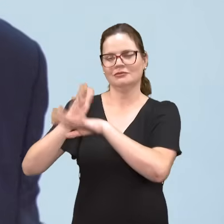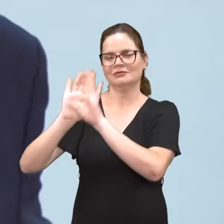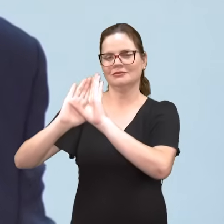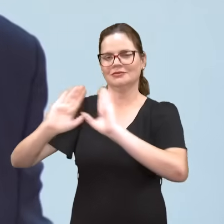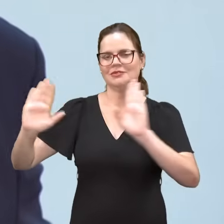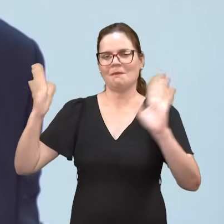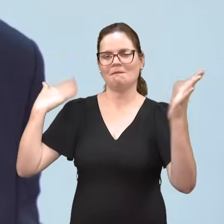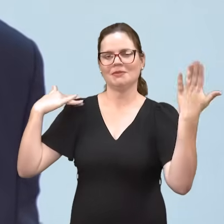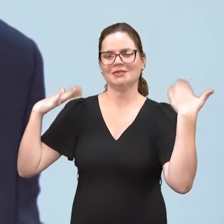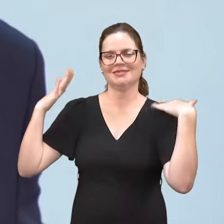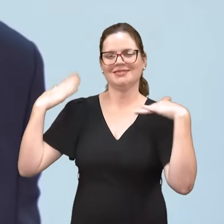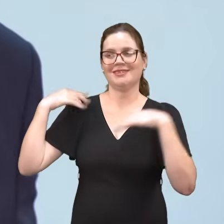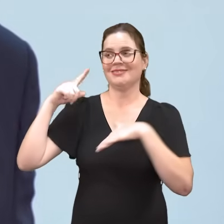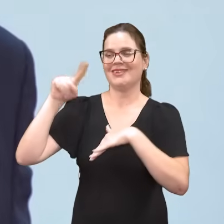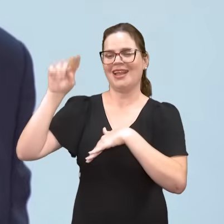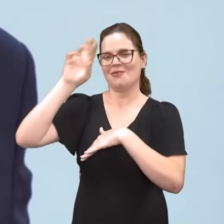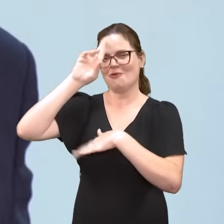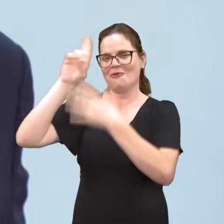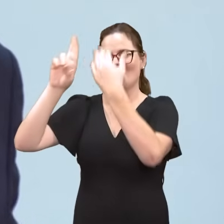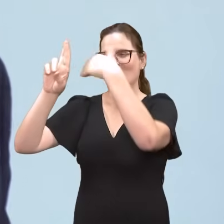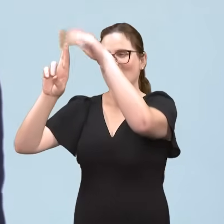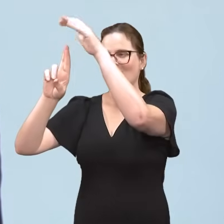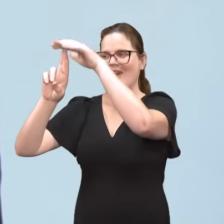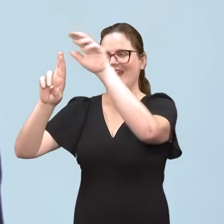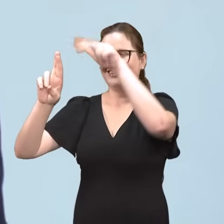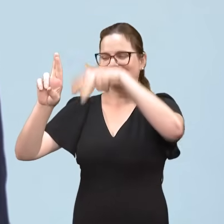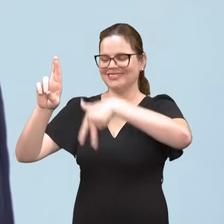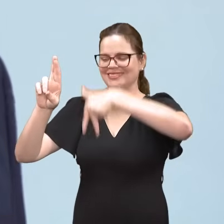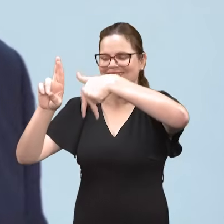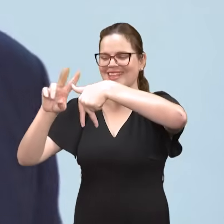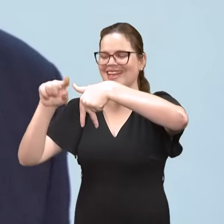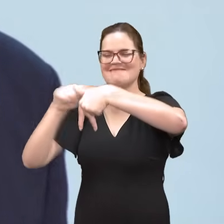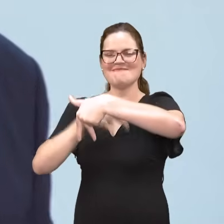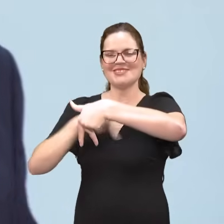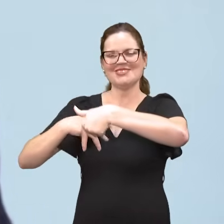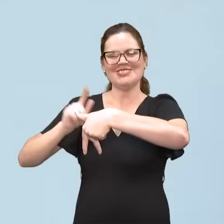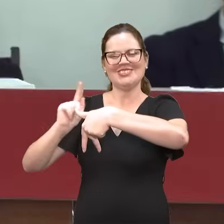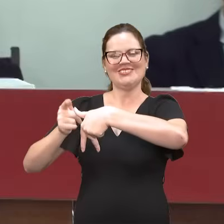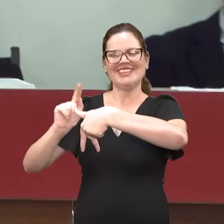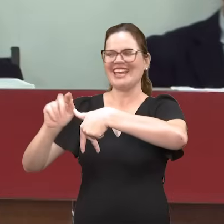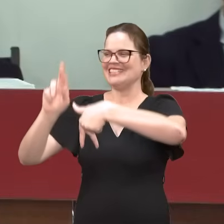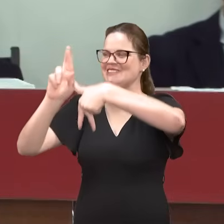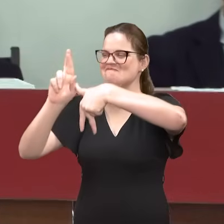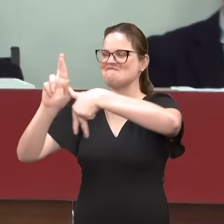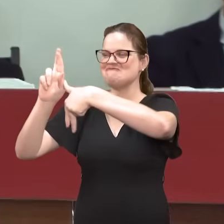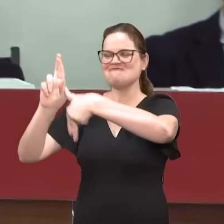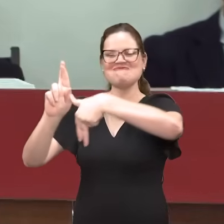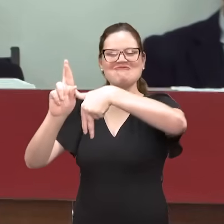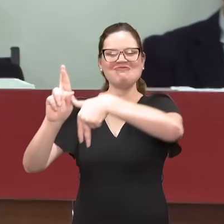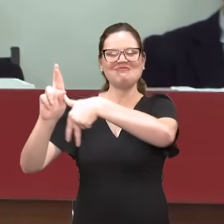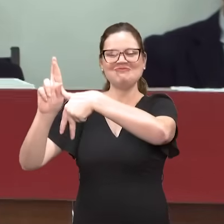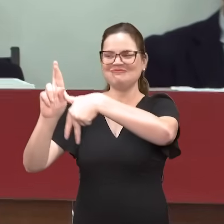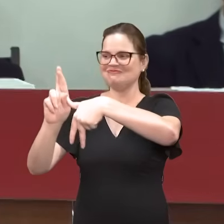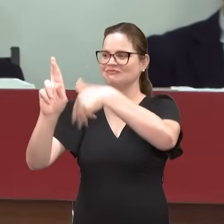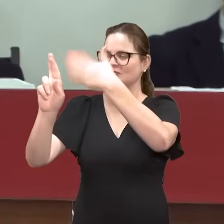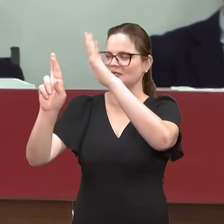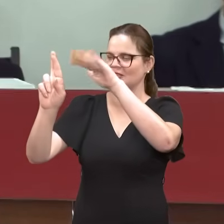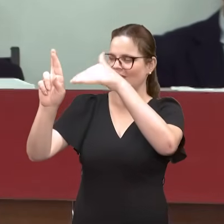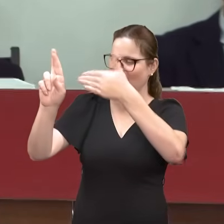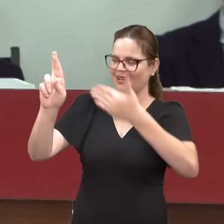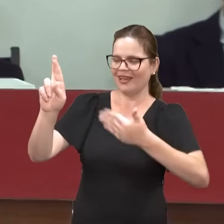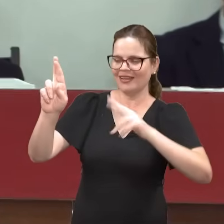passeando lá, com o Rei da Glória, com o Senhor dos Senhores, aquele que diante